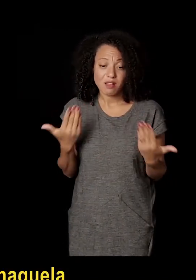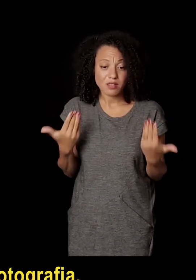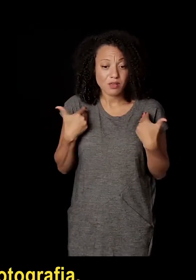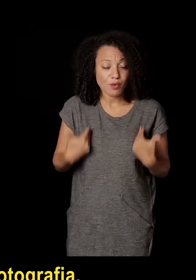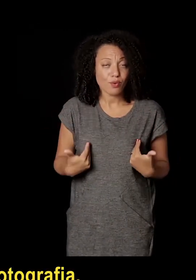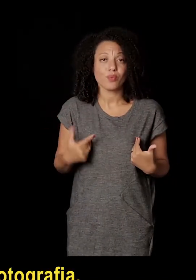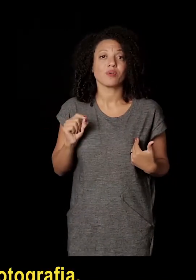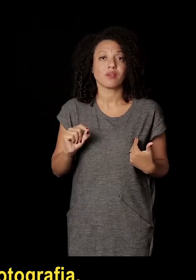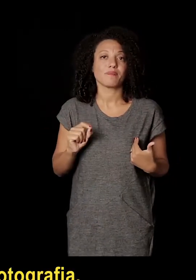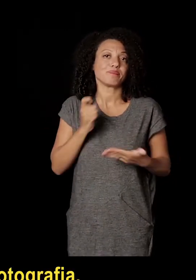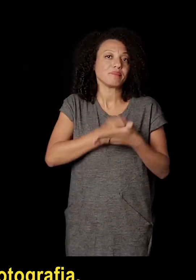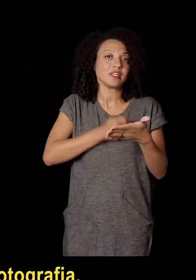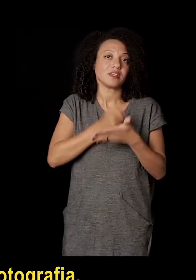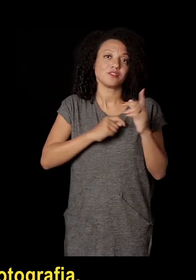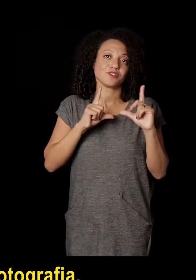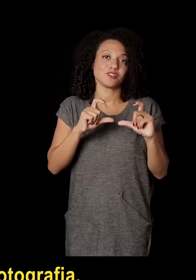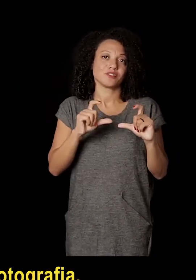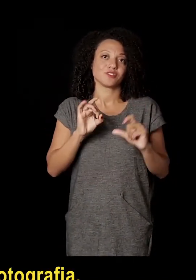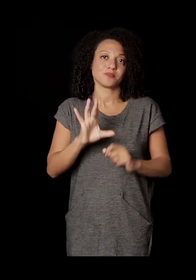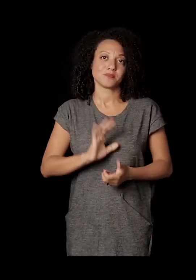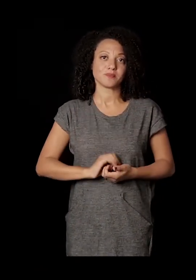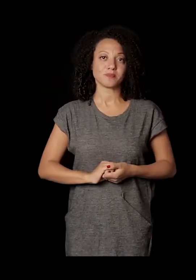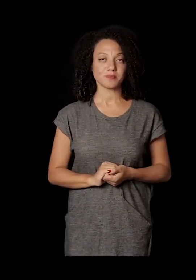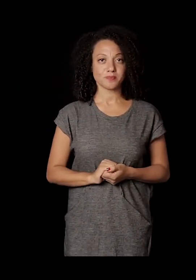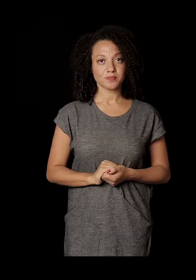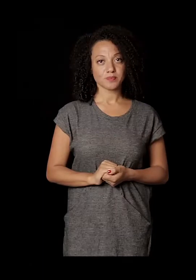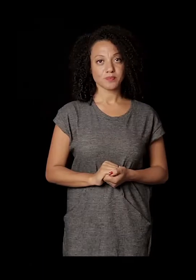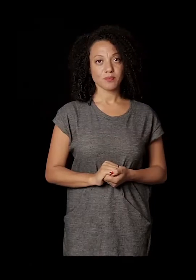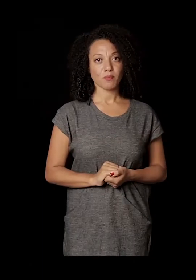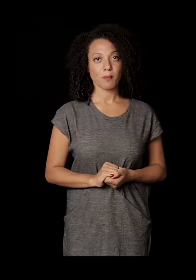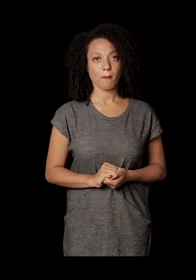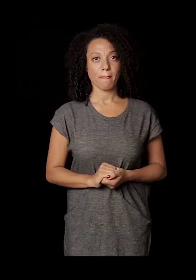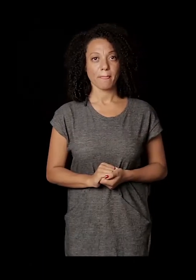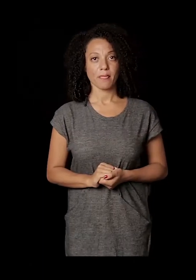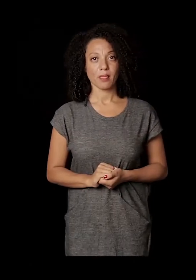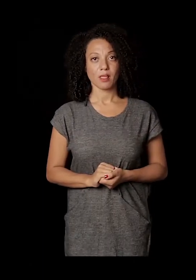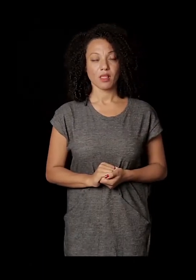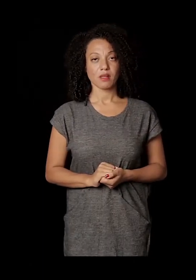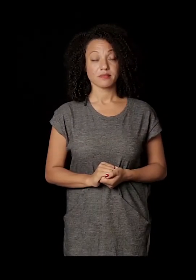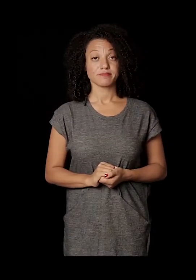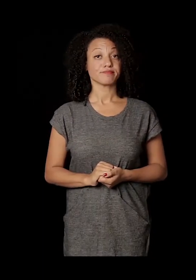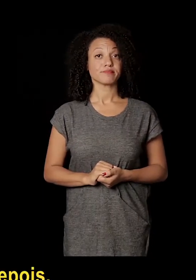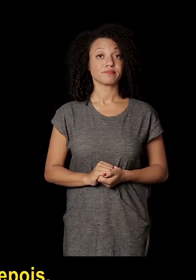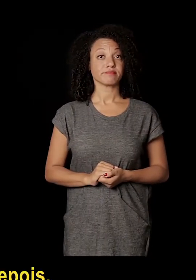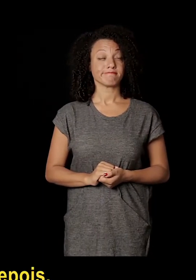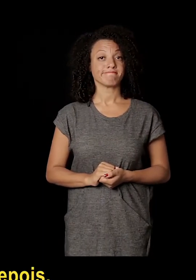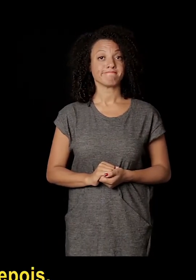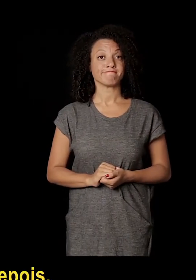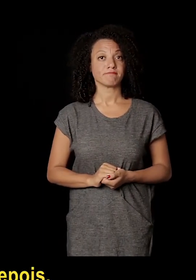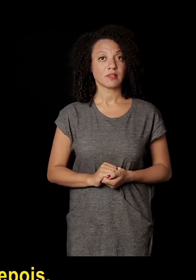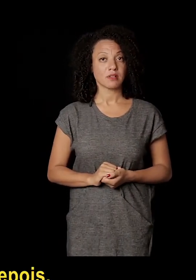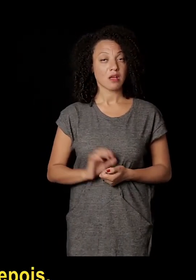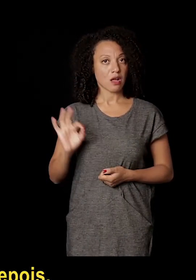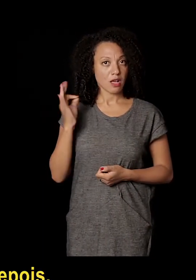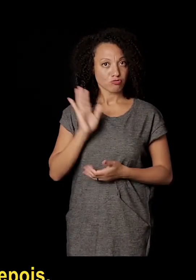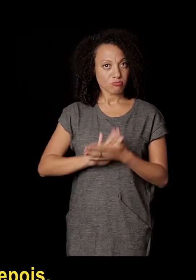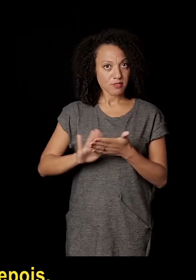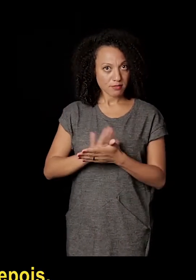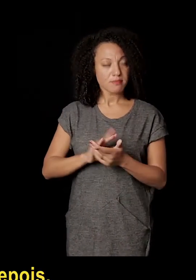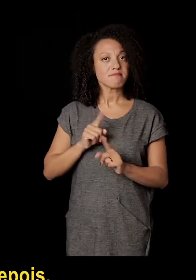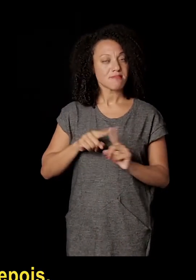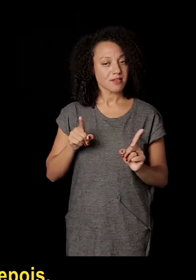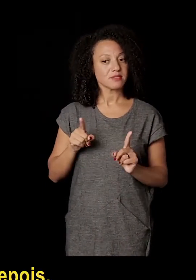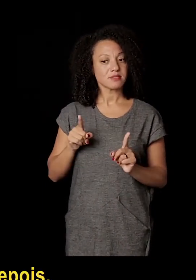sobrou ser um militante da fotografia. E não por acaso foi